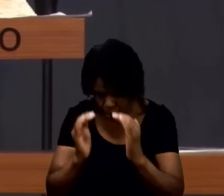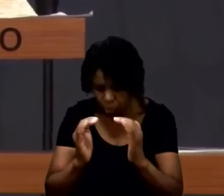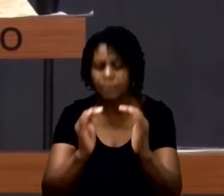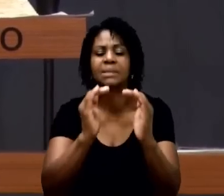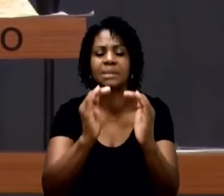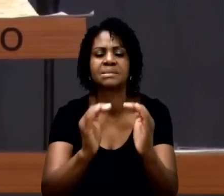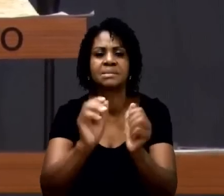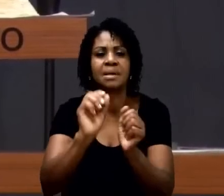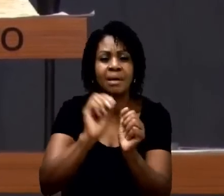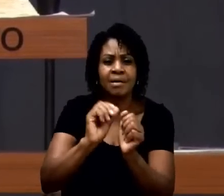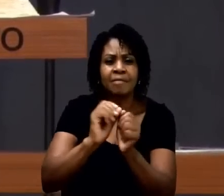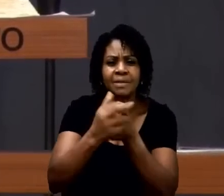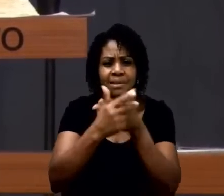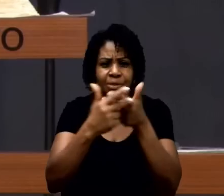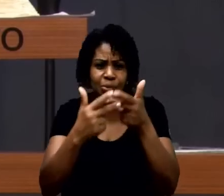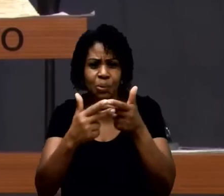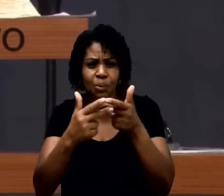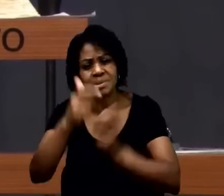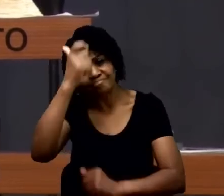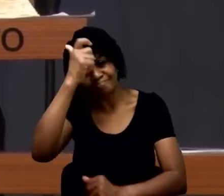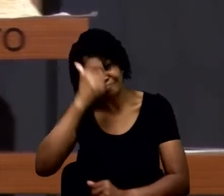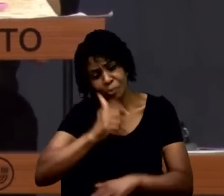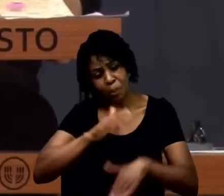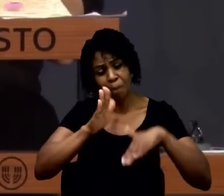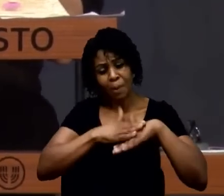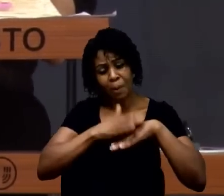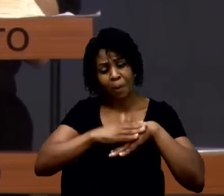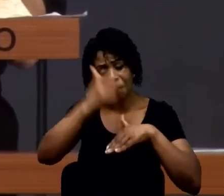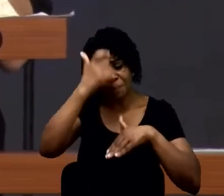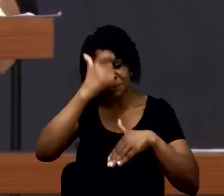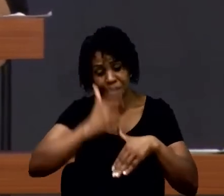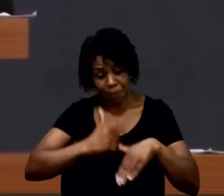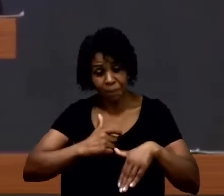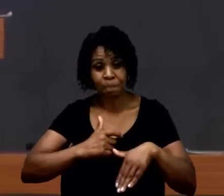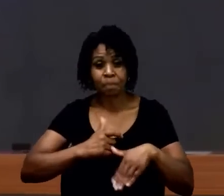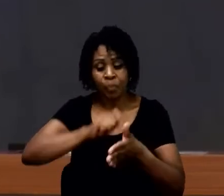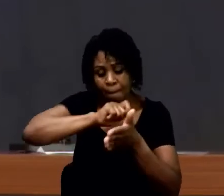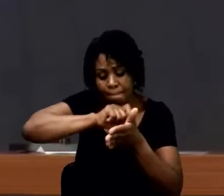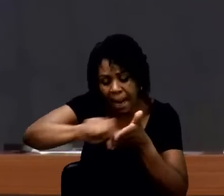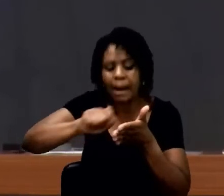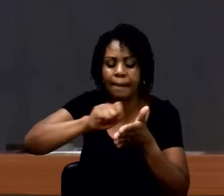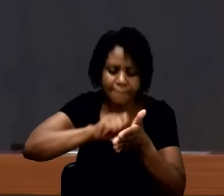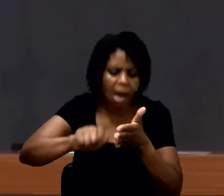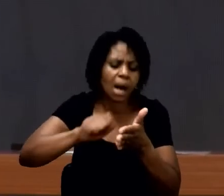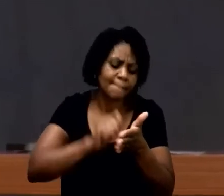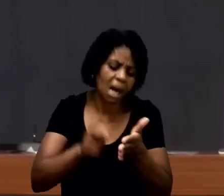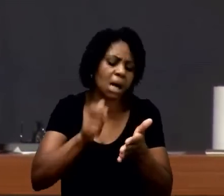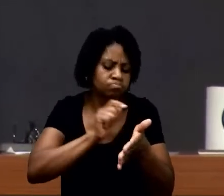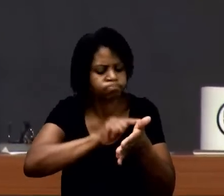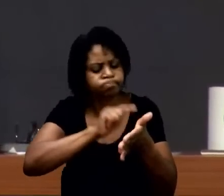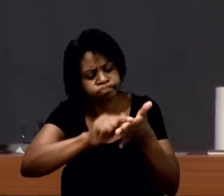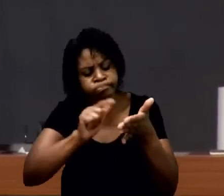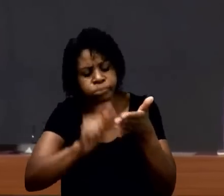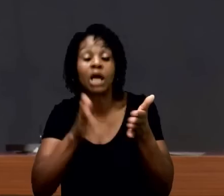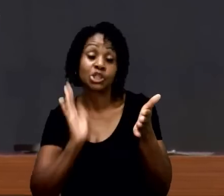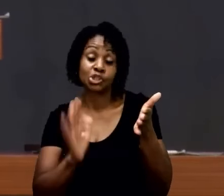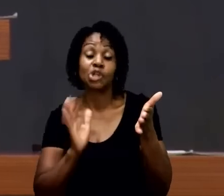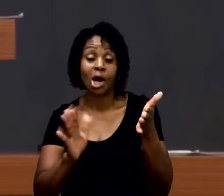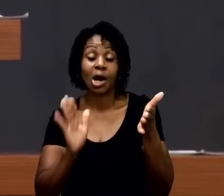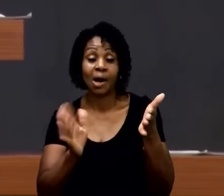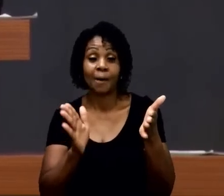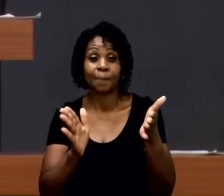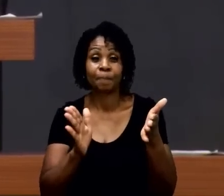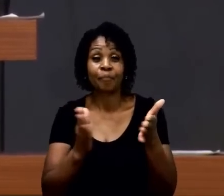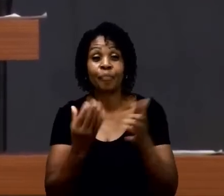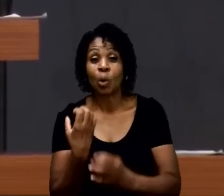minhas metas, isso é típico de um colérico. E aí eu amo ficar riscando, já fiz isso, já fiz aquilo, já fiz aquilo outro. Aí quando